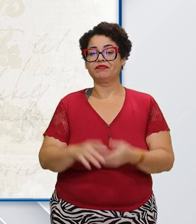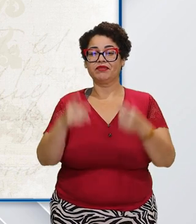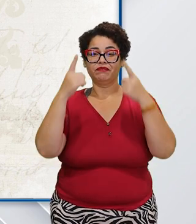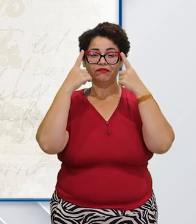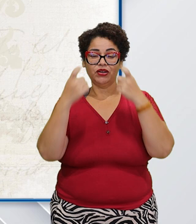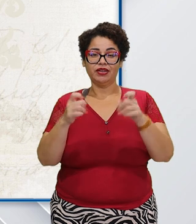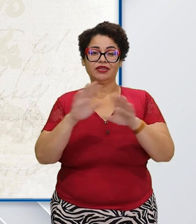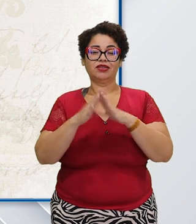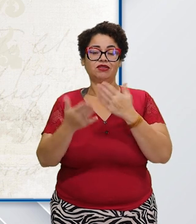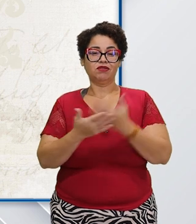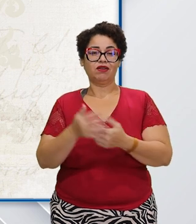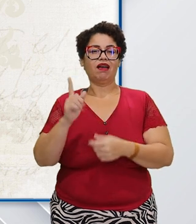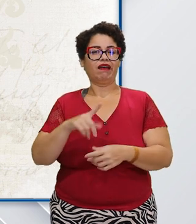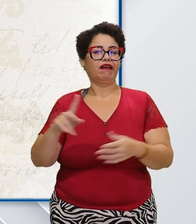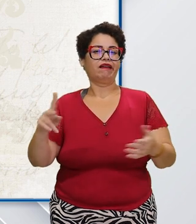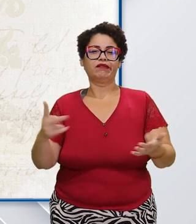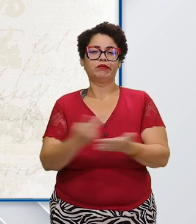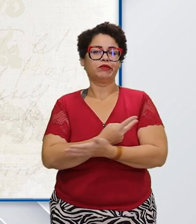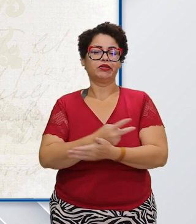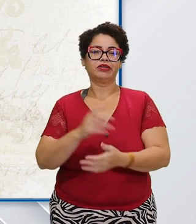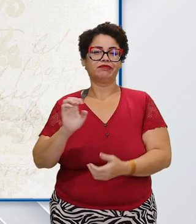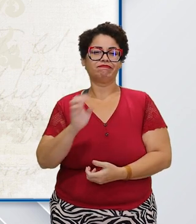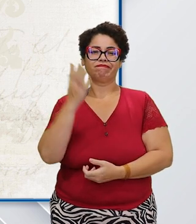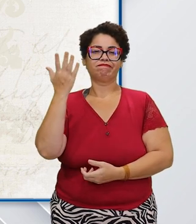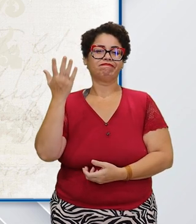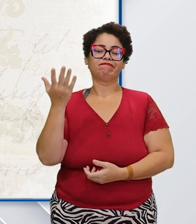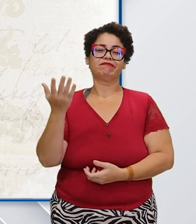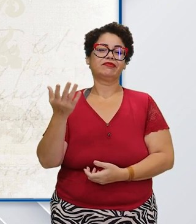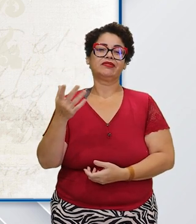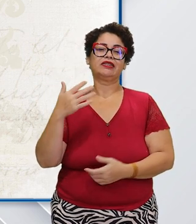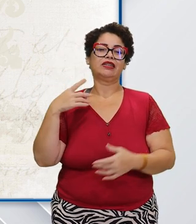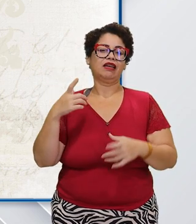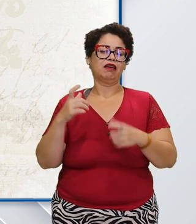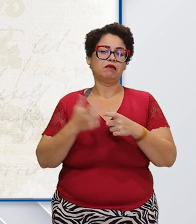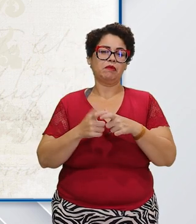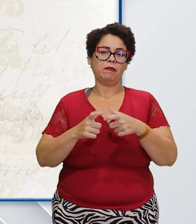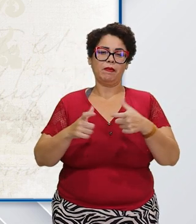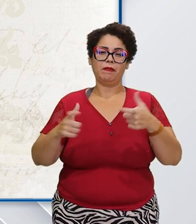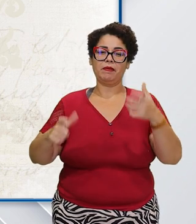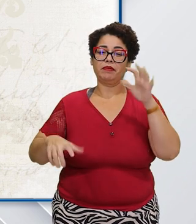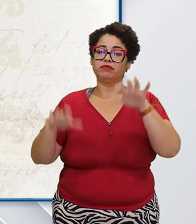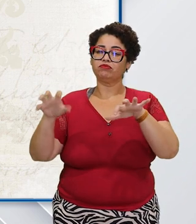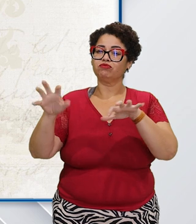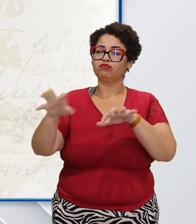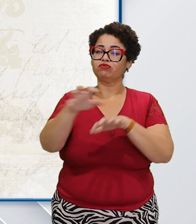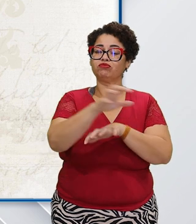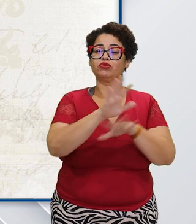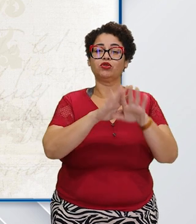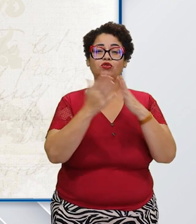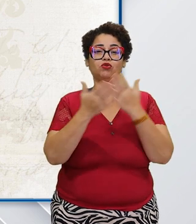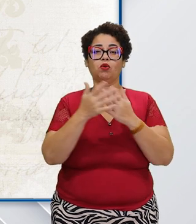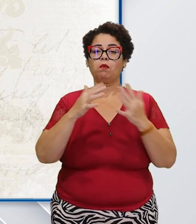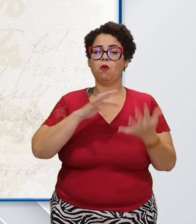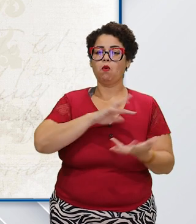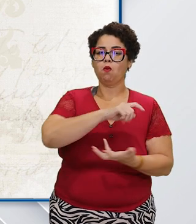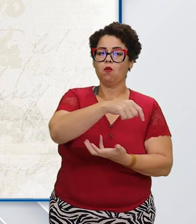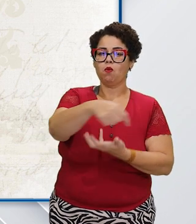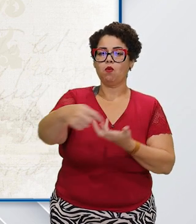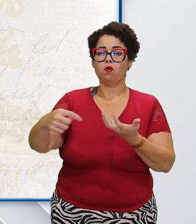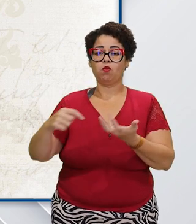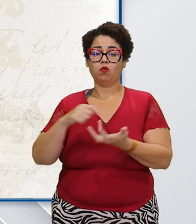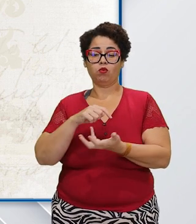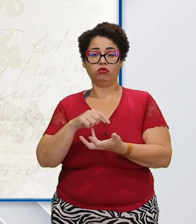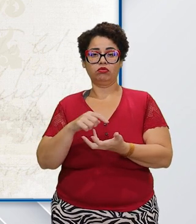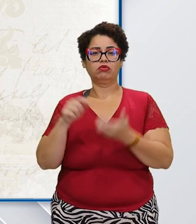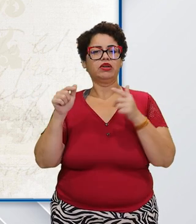violência escolar é um fenômeno que vem crescendo de forma alarmante nas instituições de ensino em todo o mundo